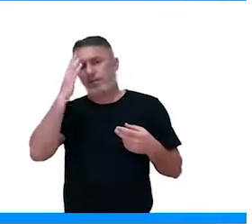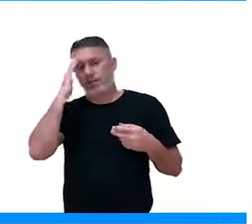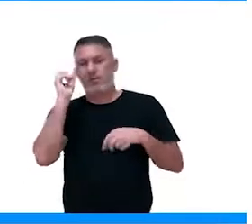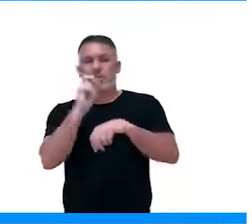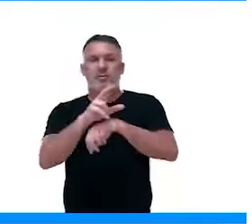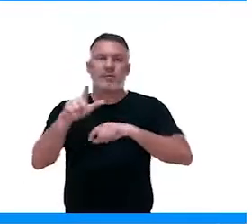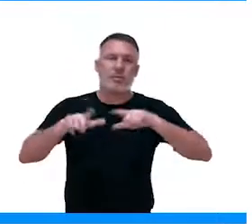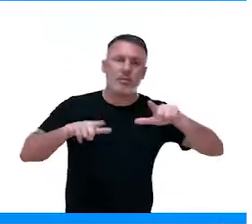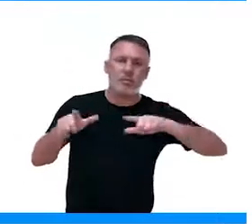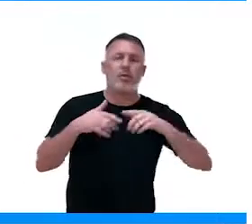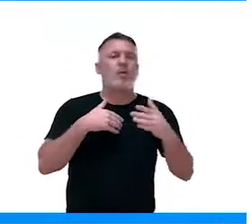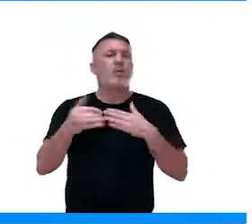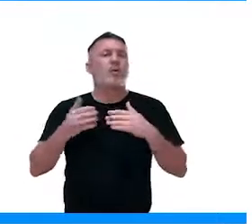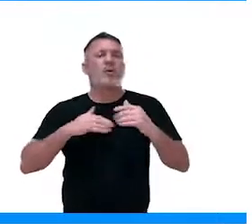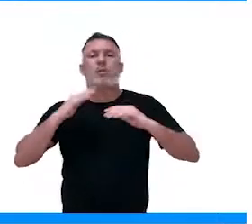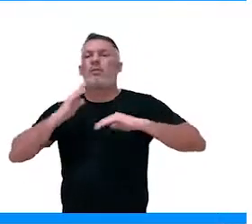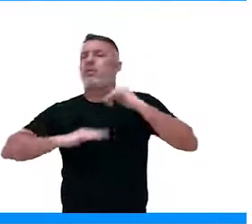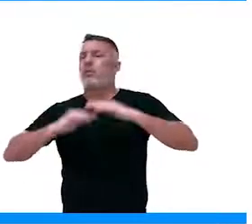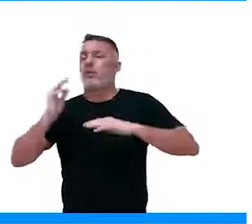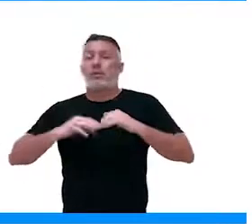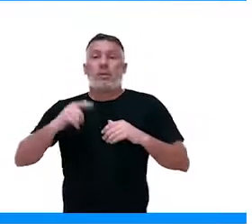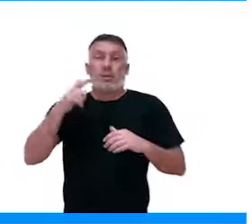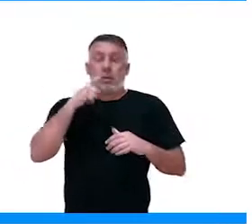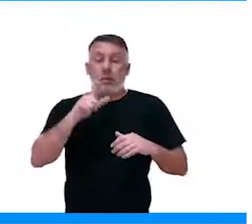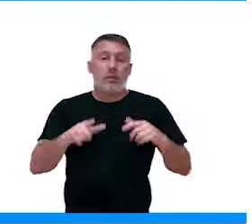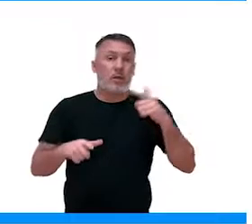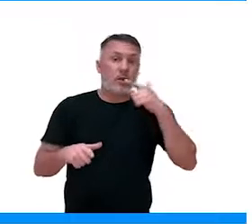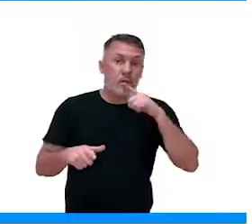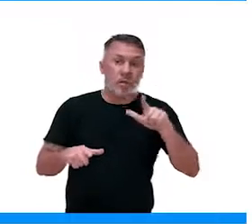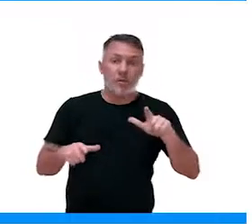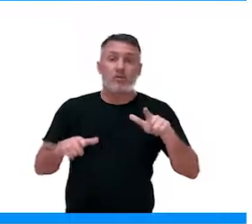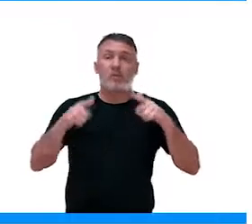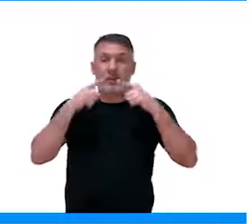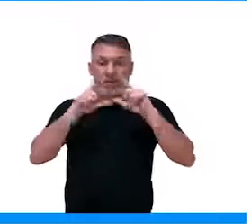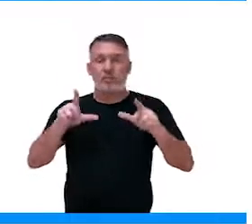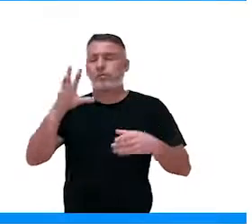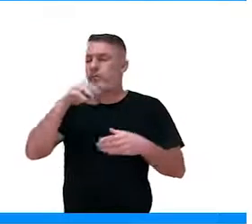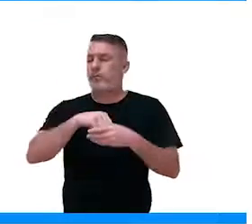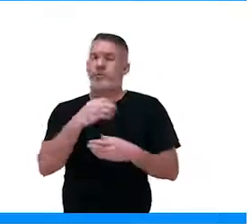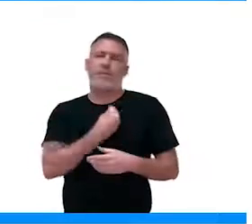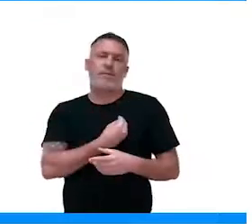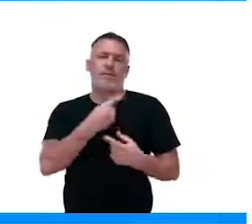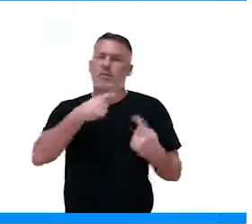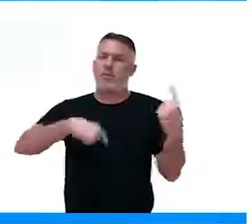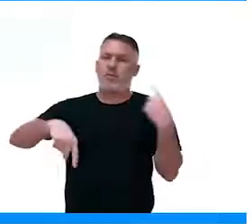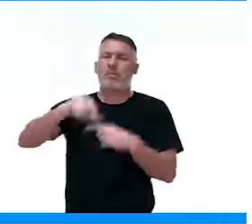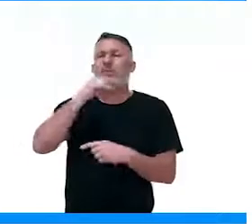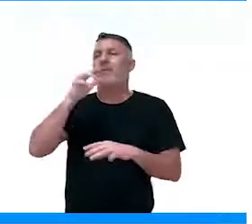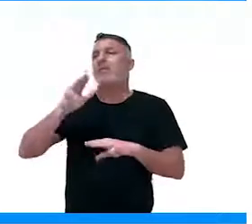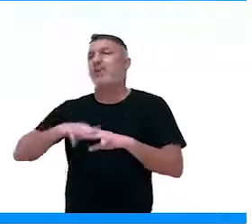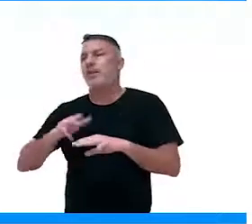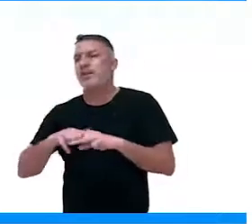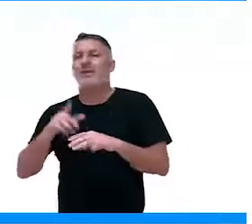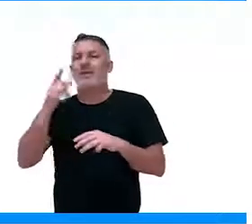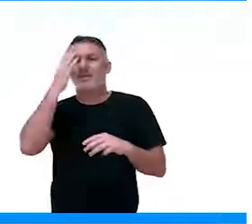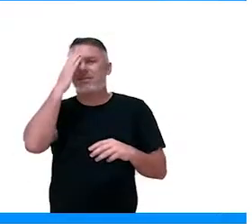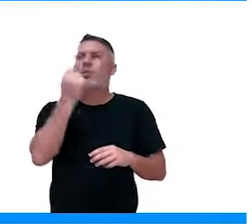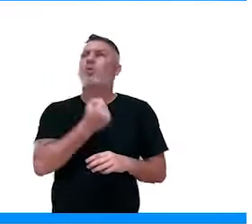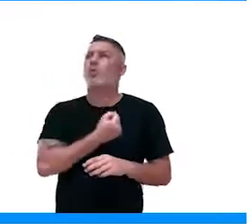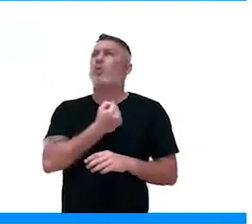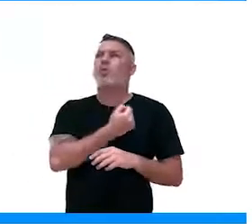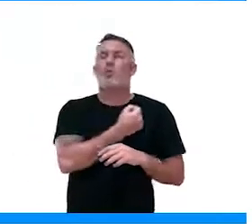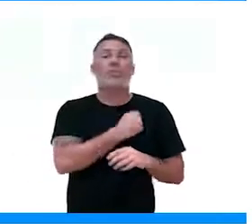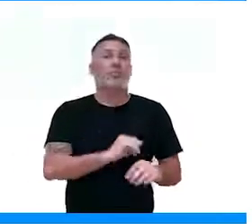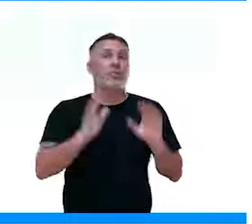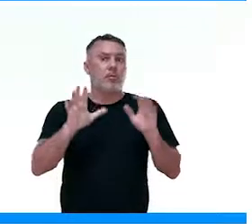no mercado de trabalho, em qualquer profissão. A língua e linguagem está presente na nossa vida. A gente fala muito da matemática, que está presente